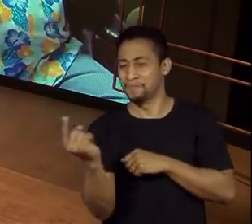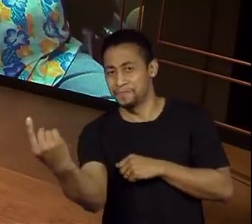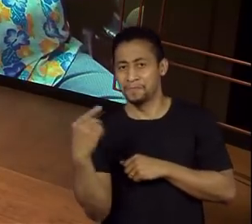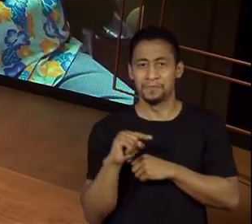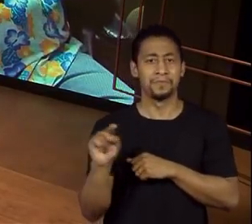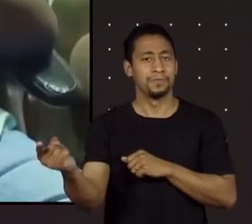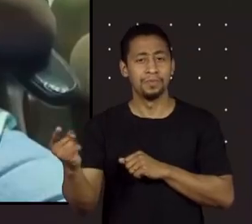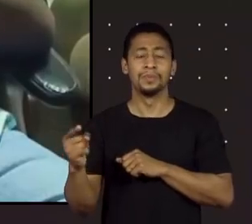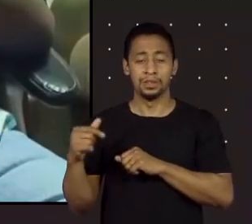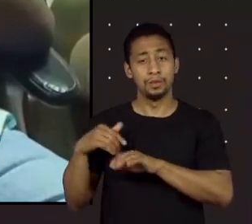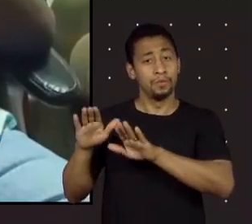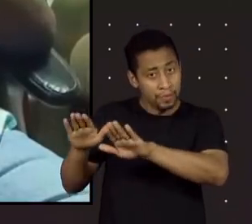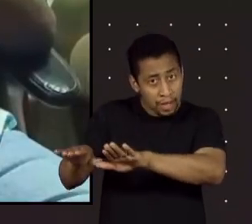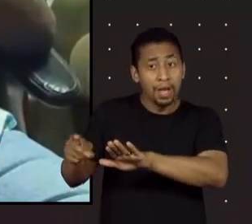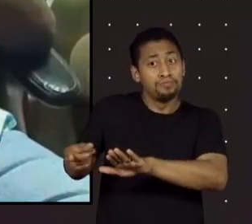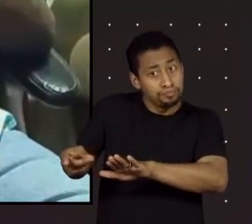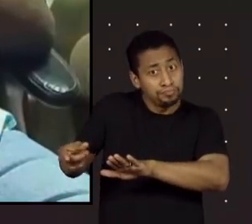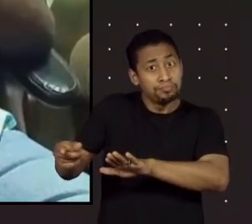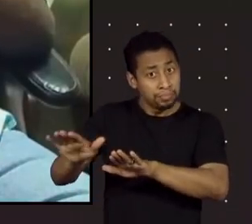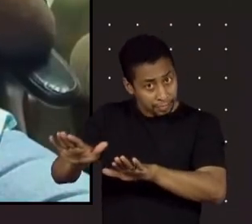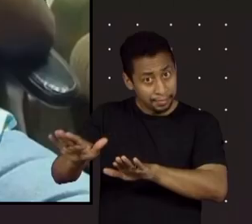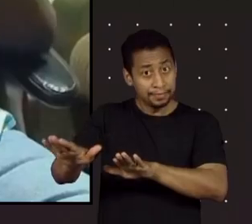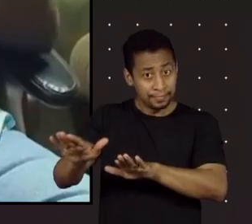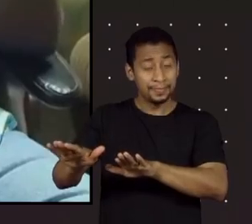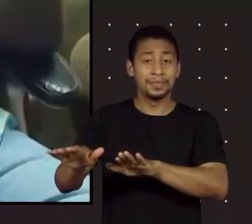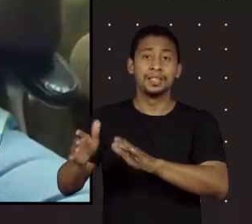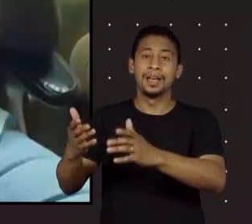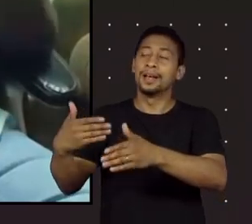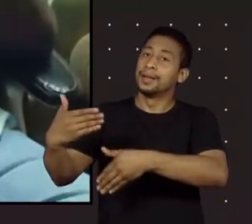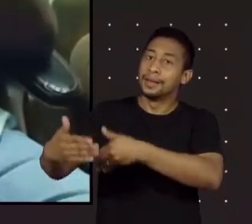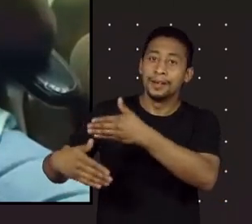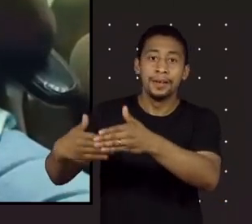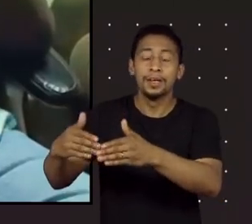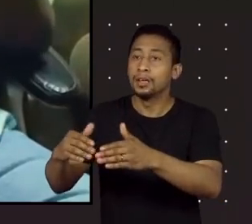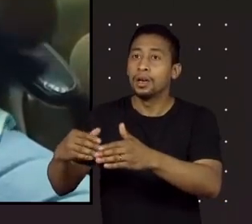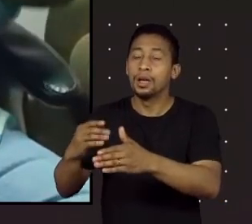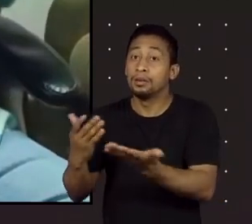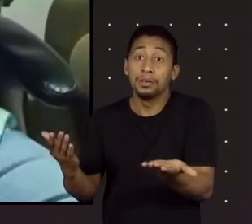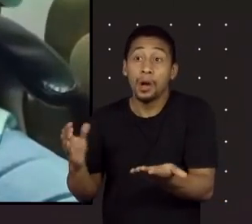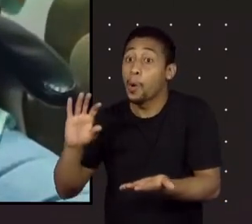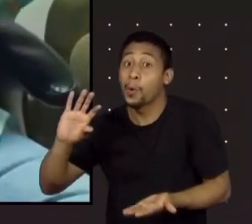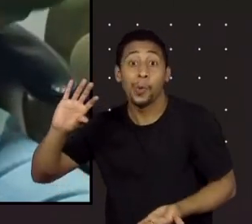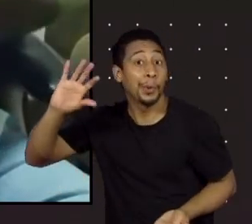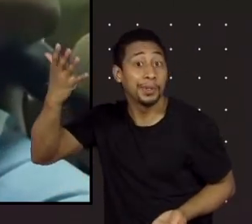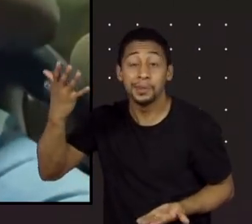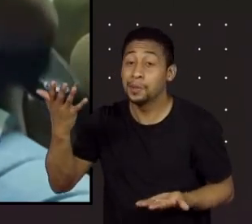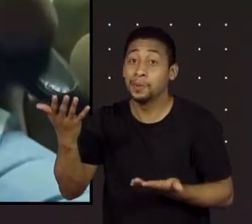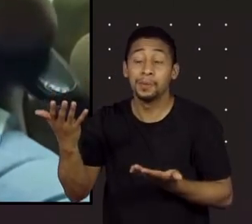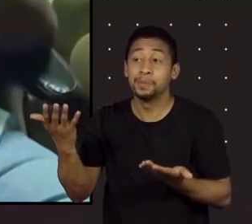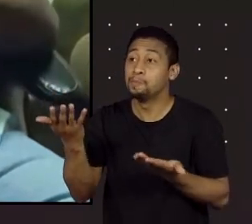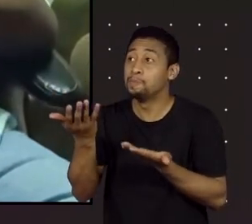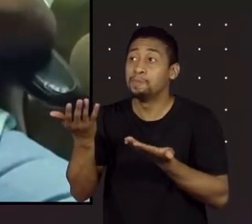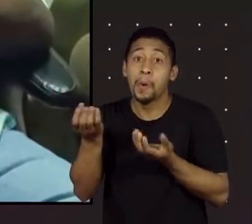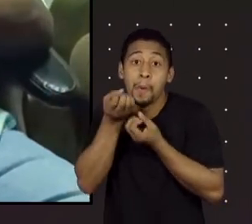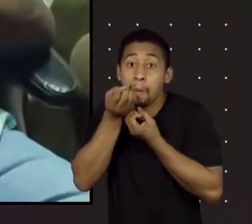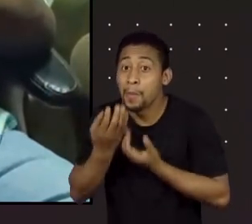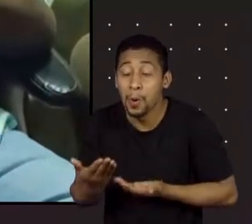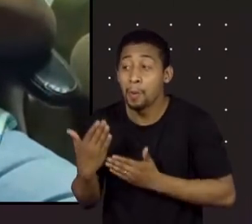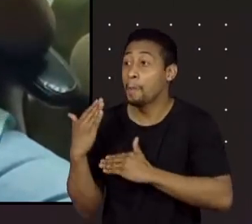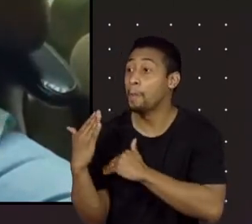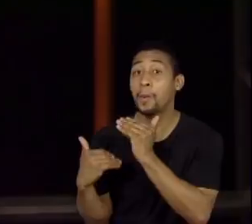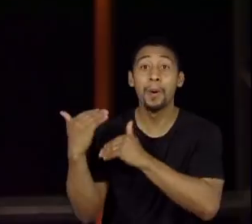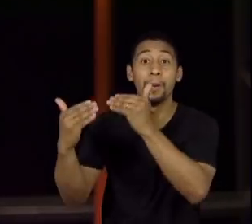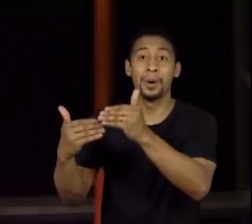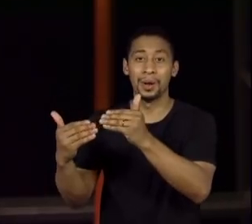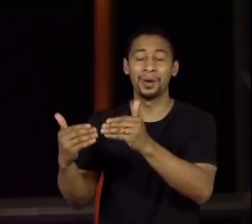aquelas coisas todas. E fui iluminado, de repente, Fui até o subterrâneo da Central do